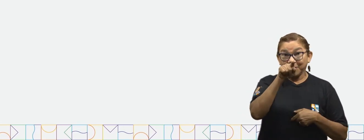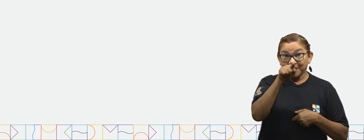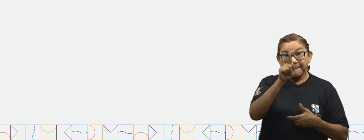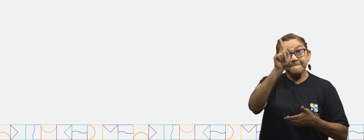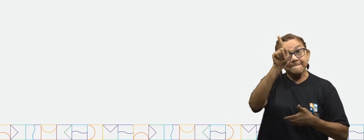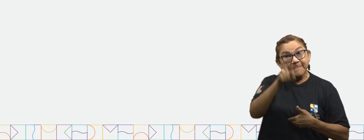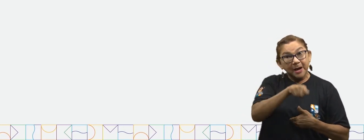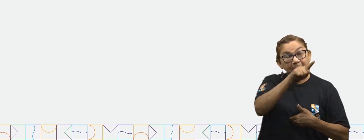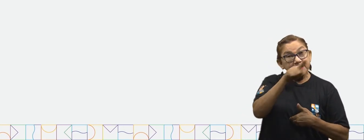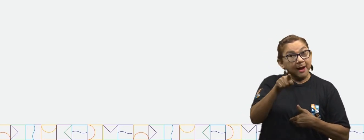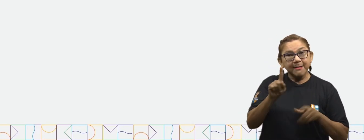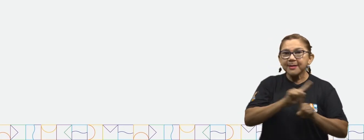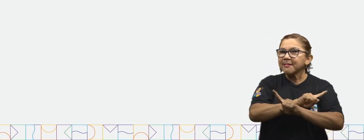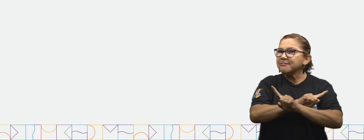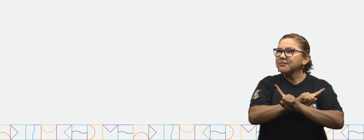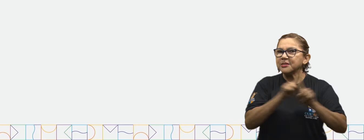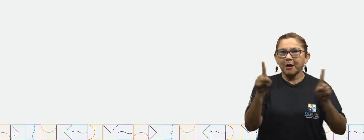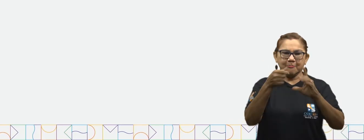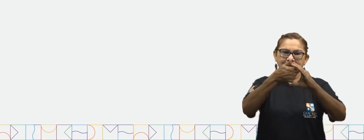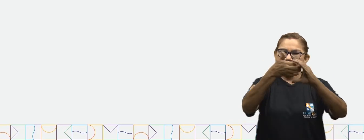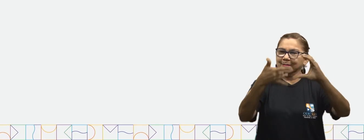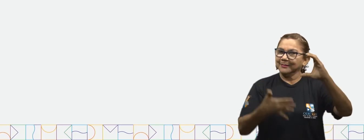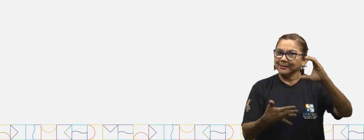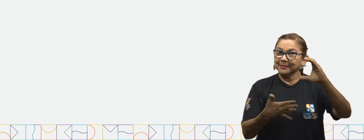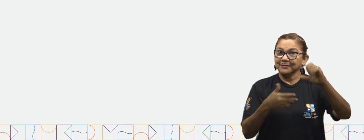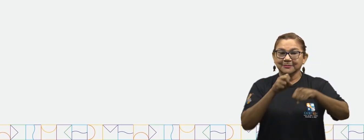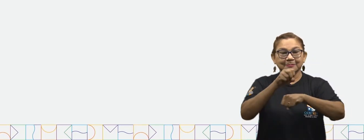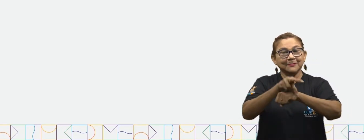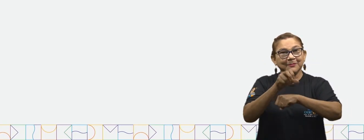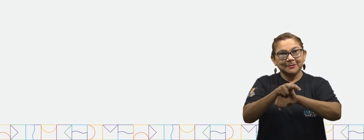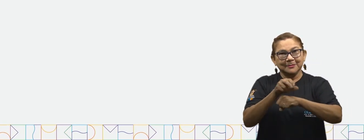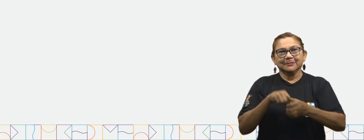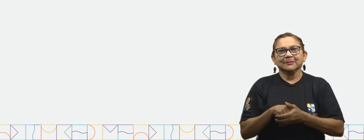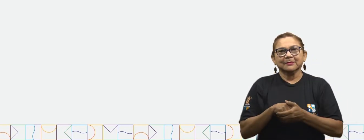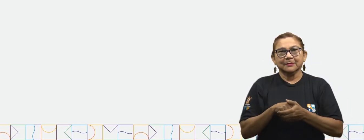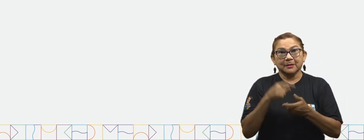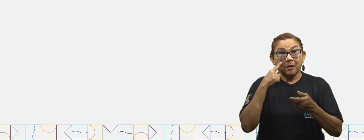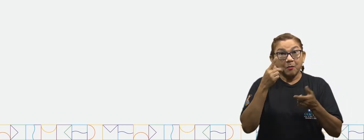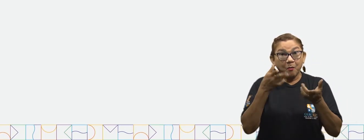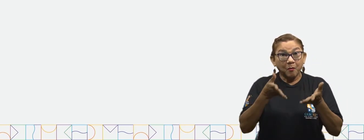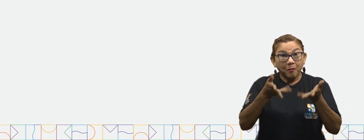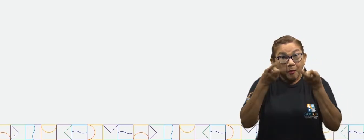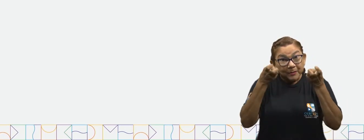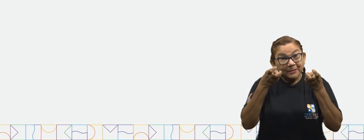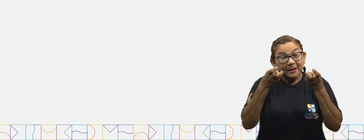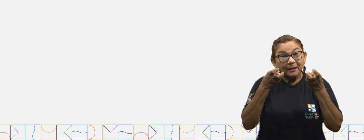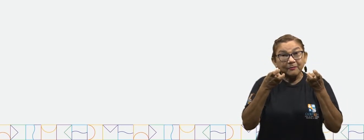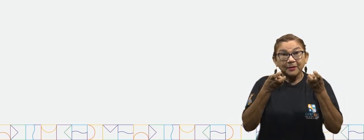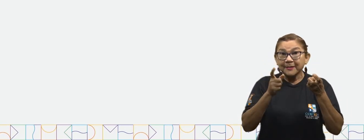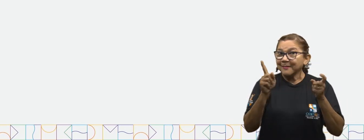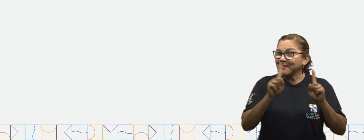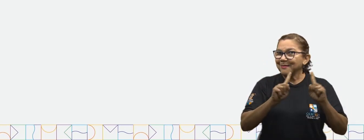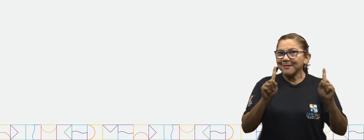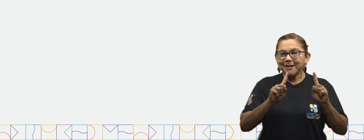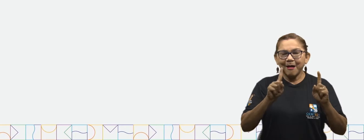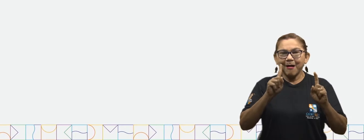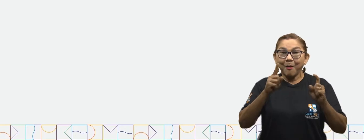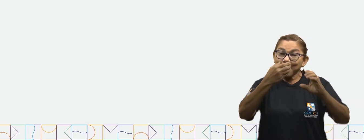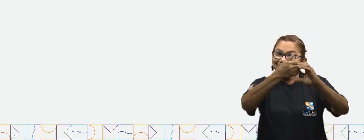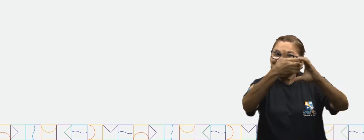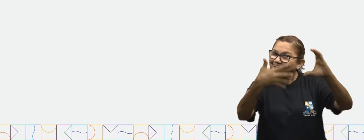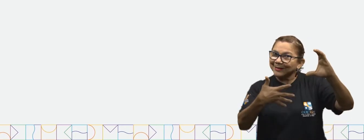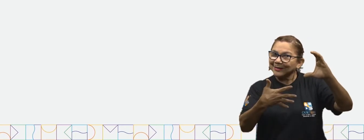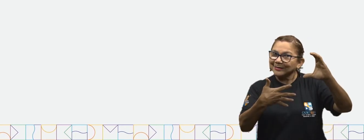não representa uma característica dos vírus. Observa, é a que não representa uma característica dos vírus. Vamos